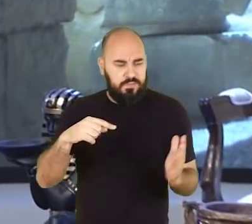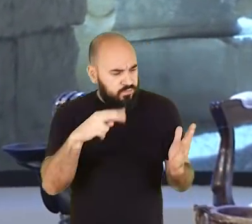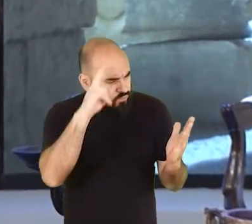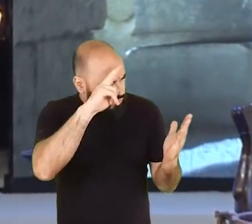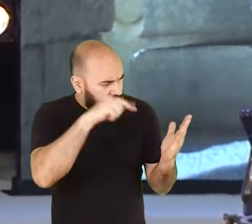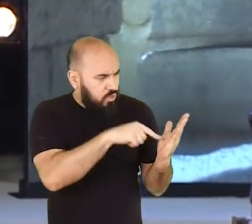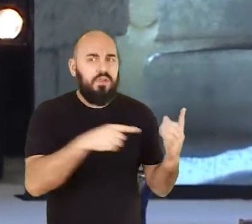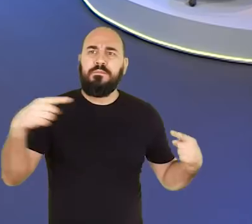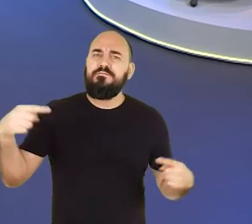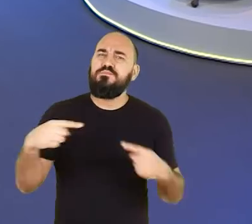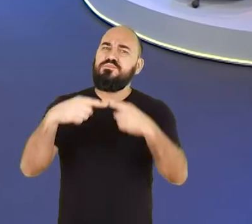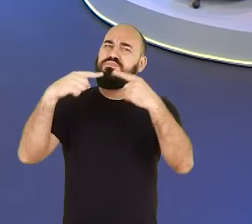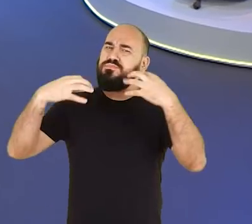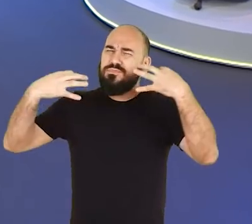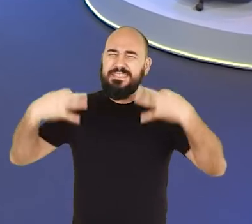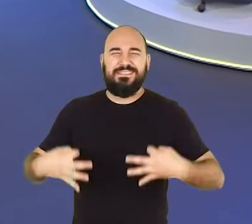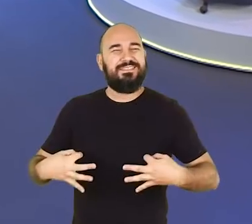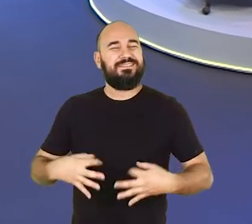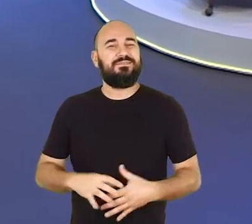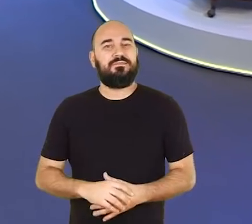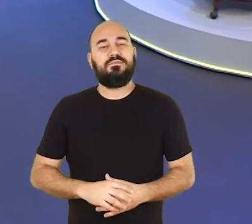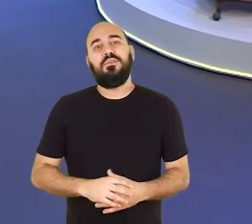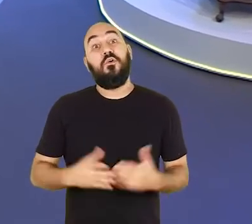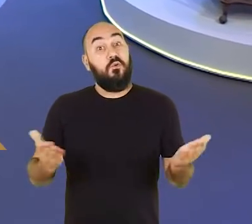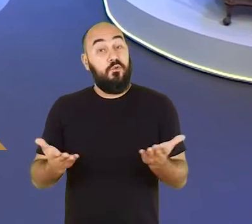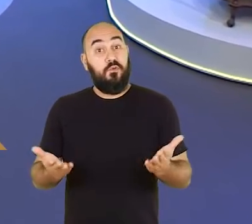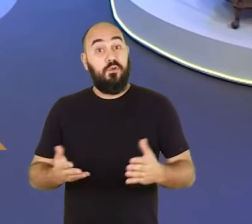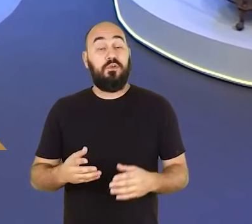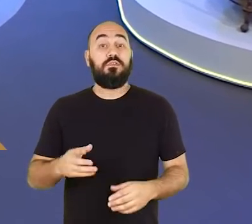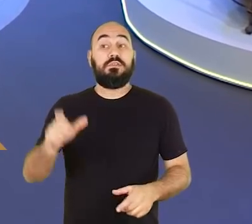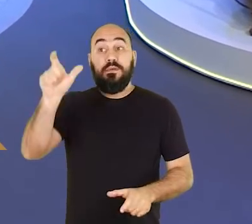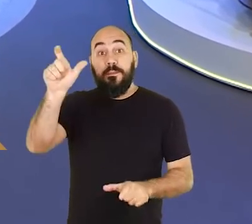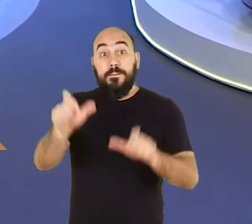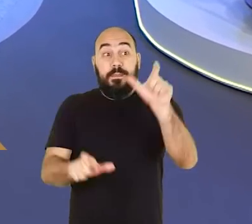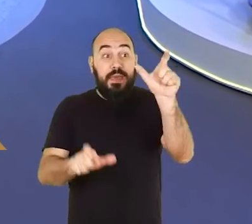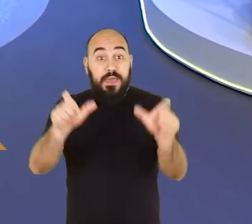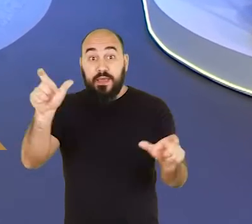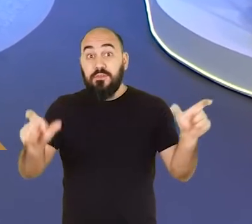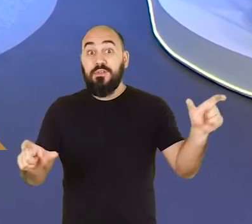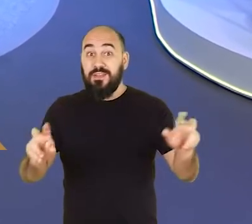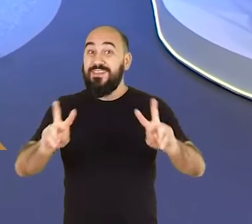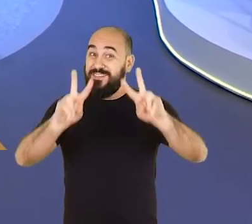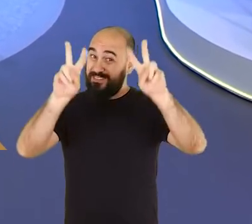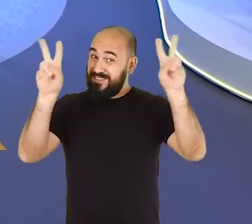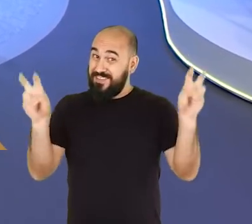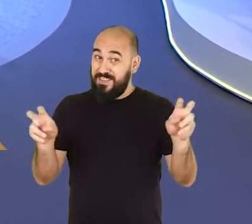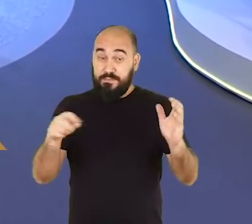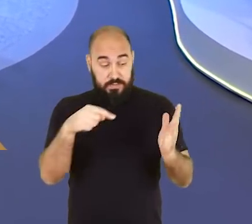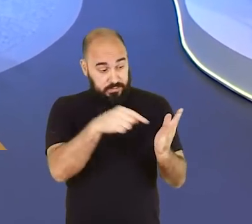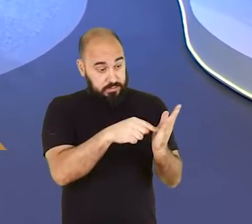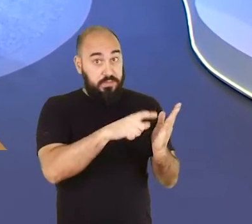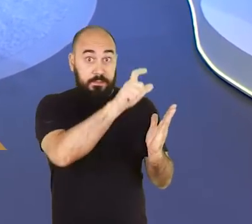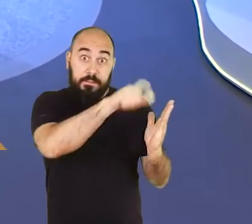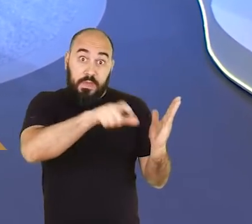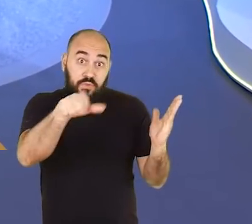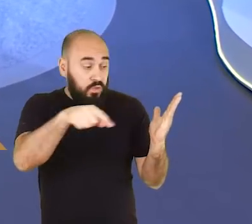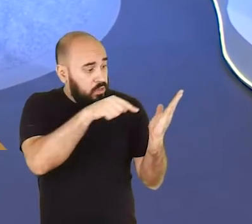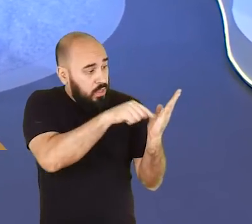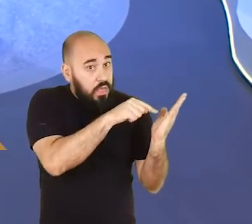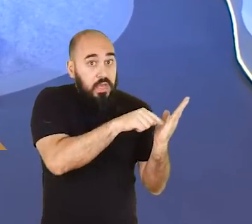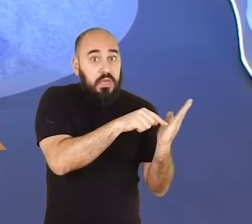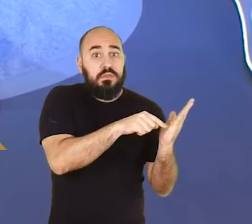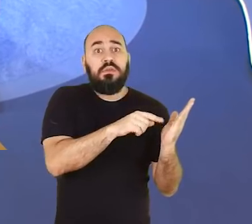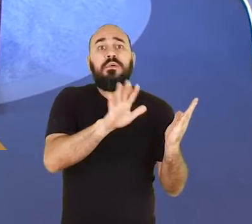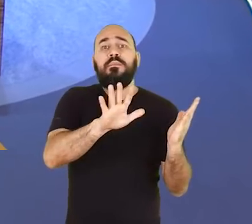Bíblia Sagrada. E hoje vamos falar um pouquinho sobre personagens que a Bíblia traz e que eram desconhecidos da